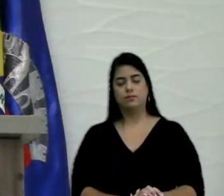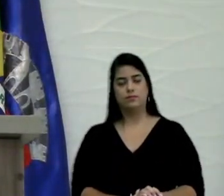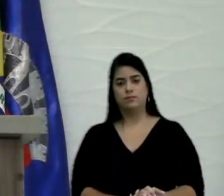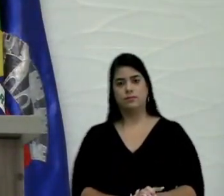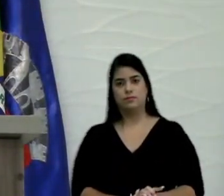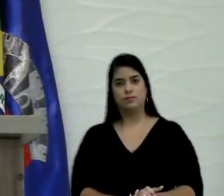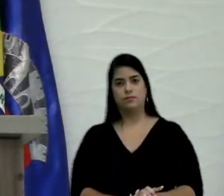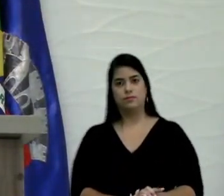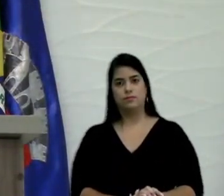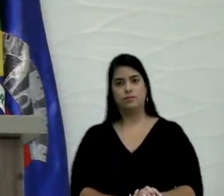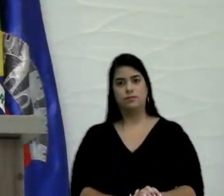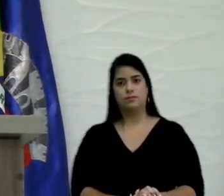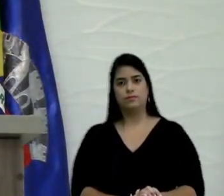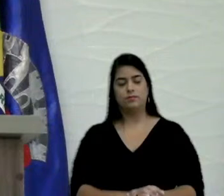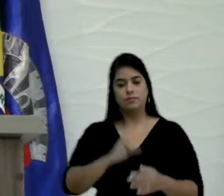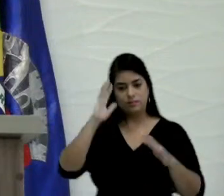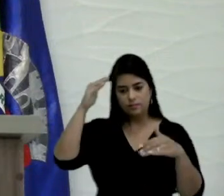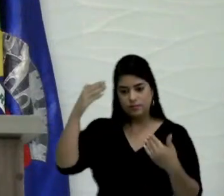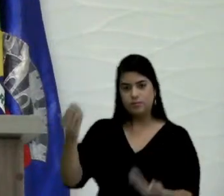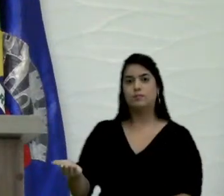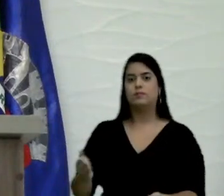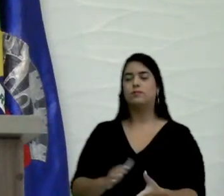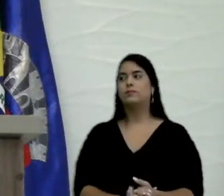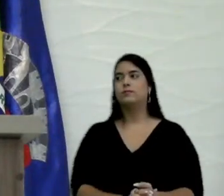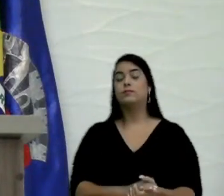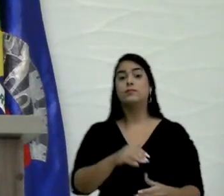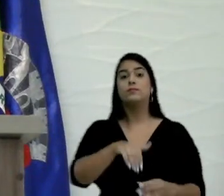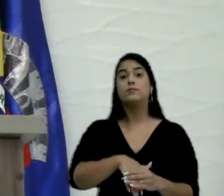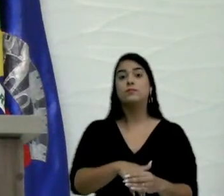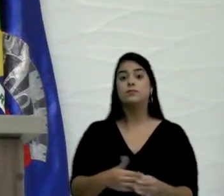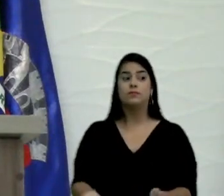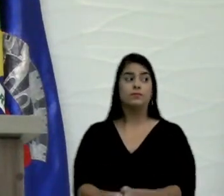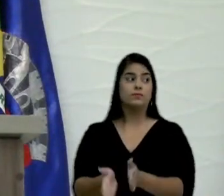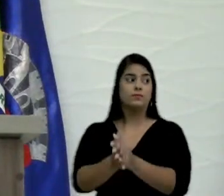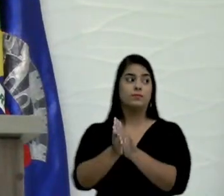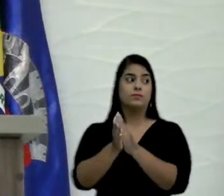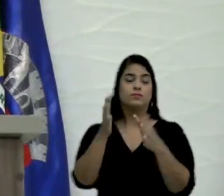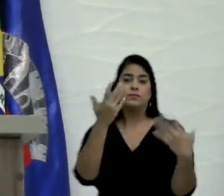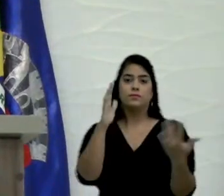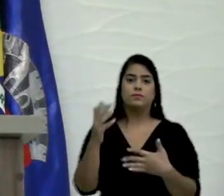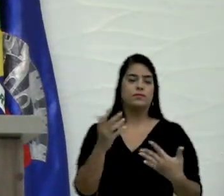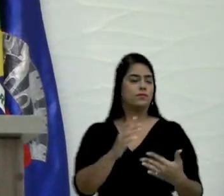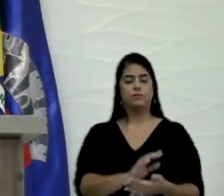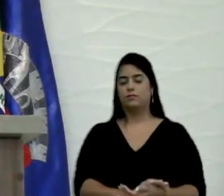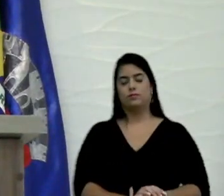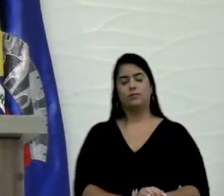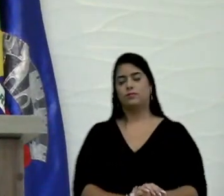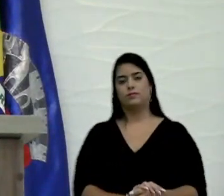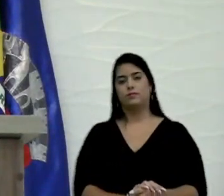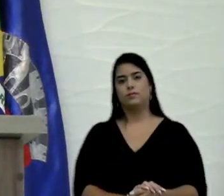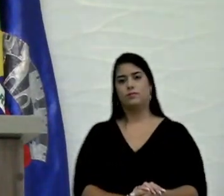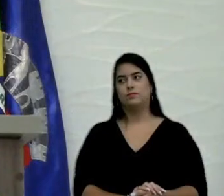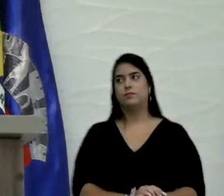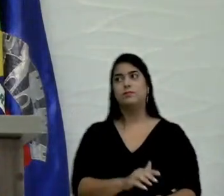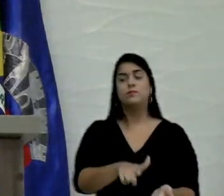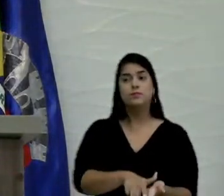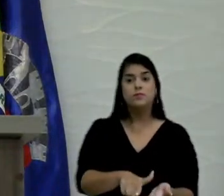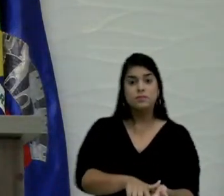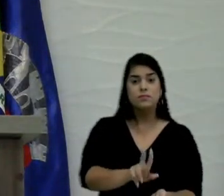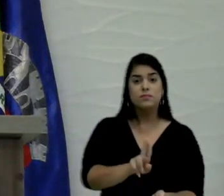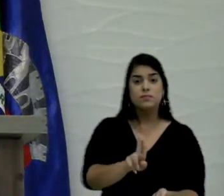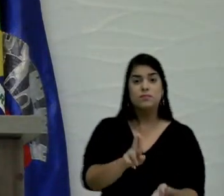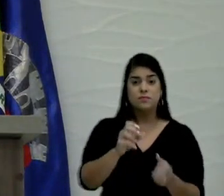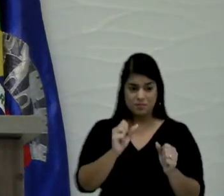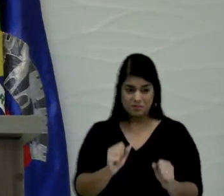discutindo vossa excelência que eu di o voto de aplauso aqui ao pegar eu posso pegar papel ali para dizer o nome